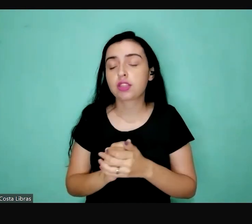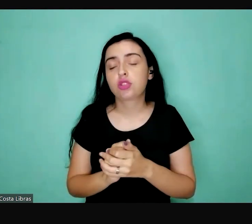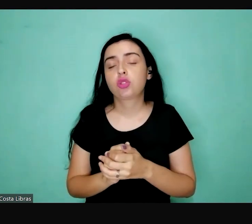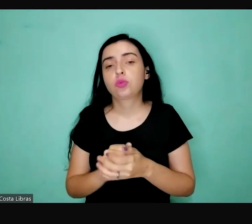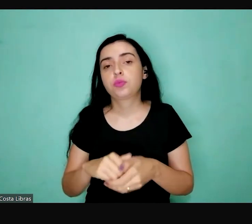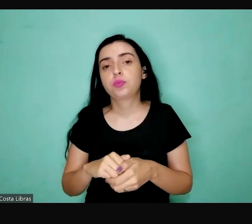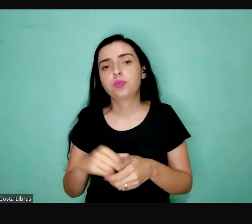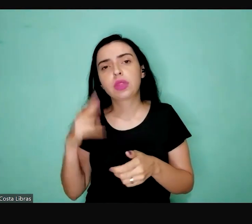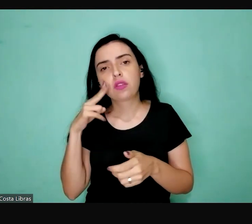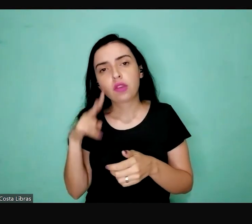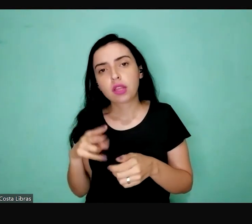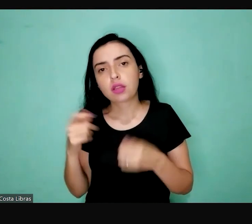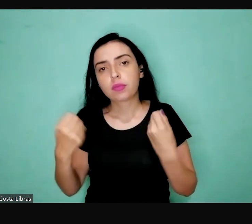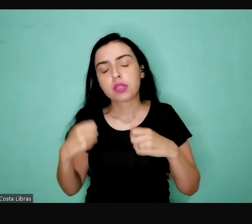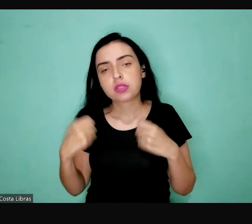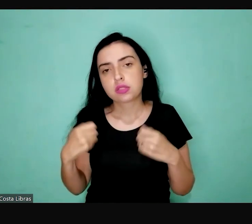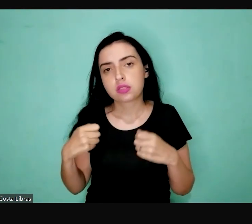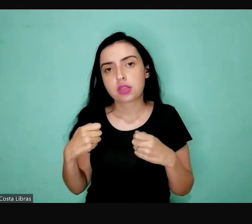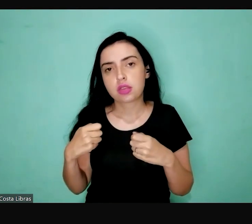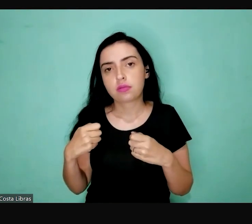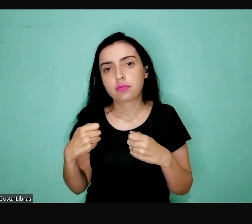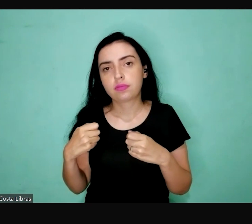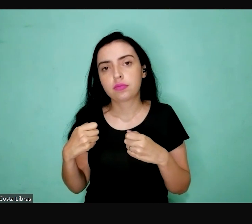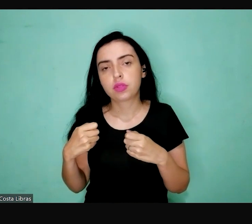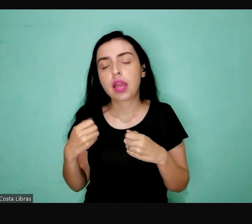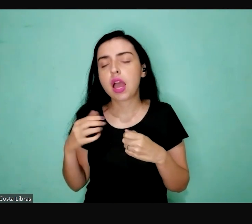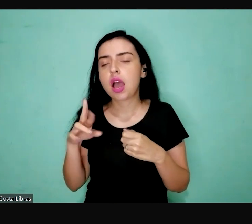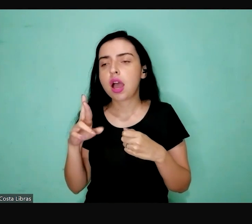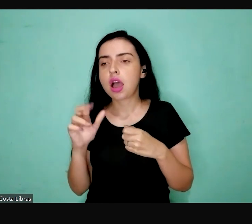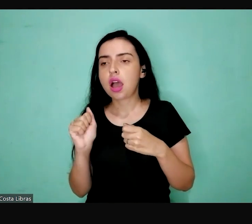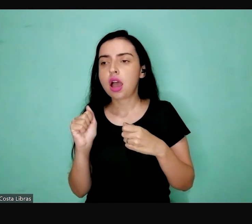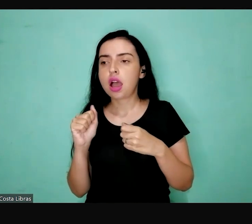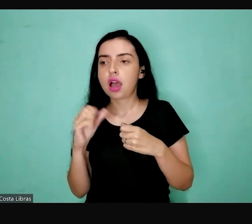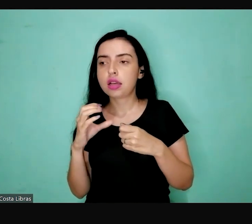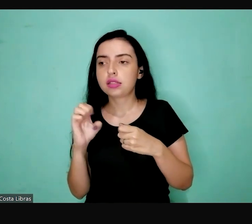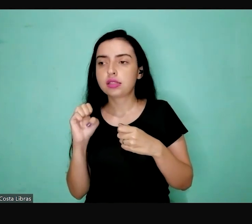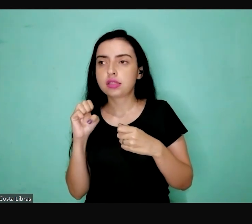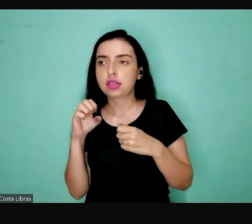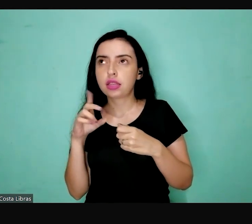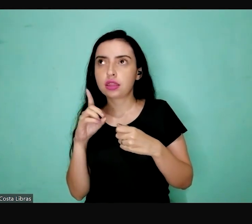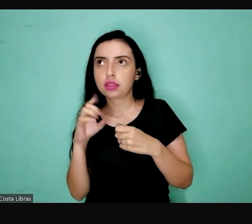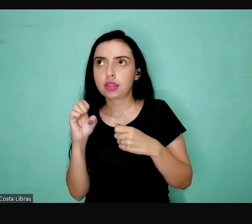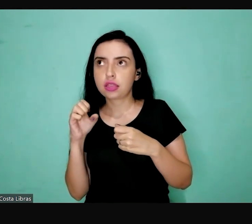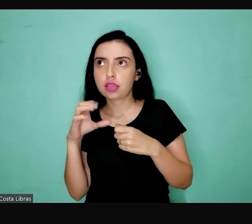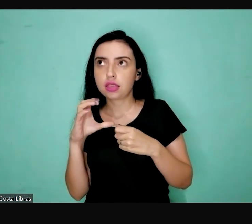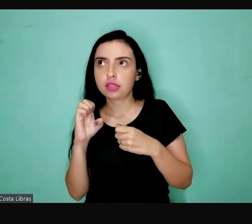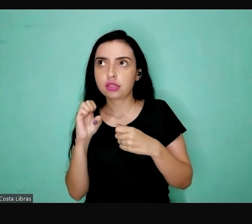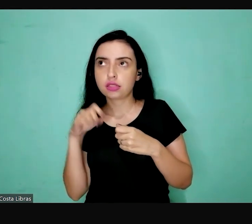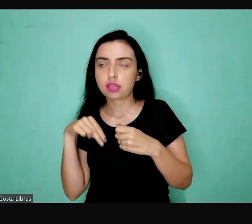de olhar necessariamente a ratio decidente, ou holding, etc., aquilo que de fato